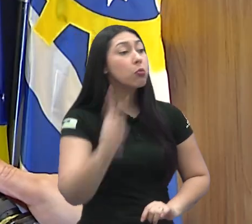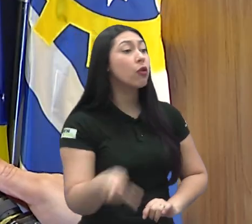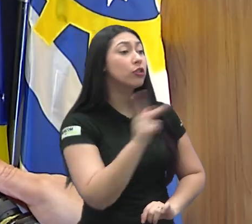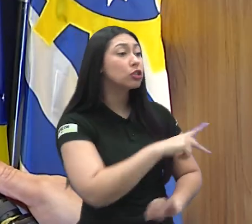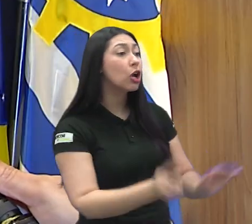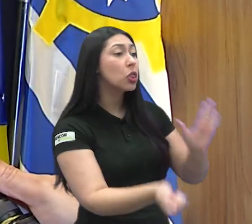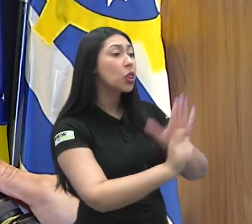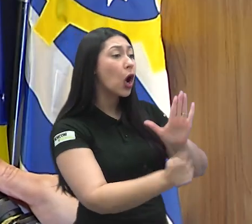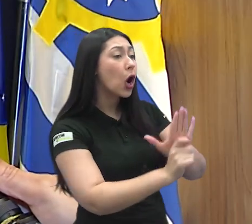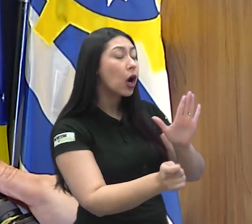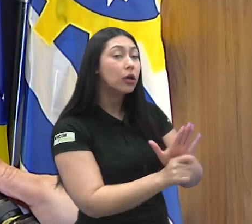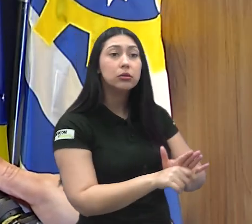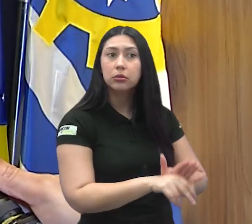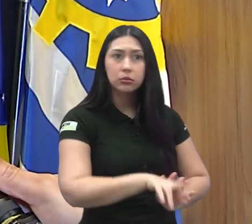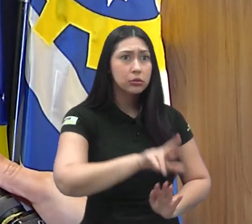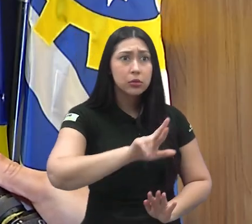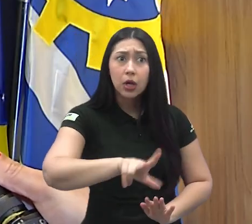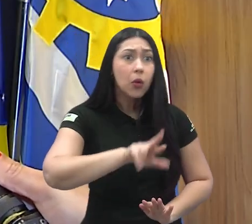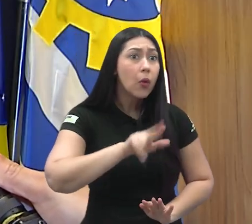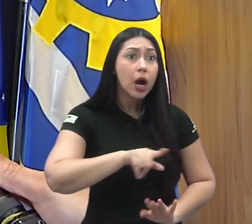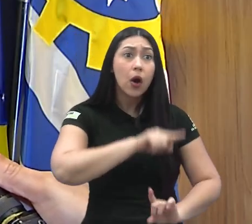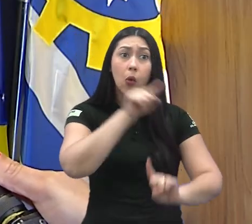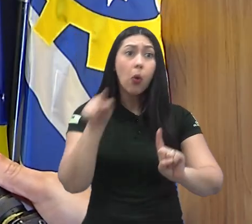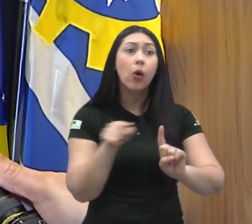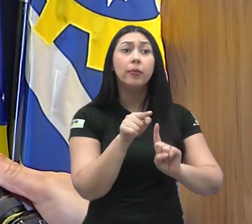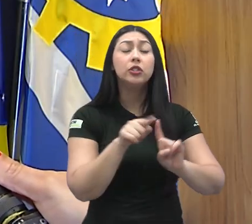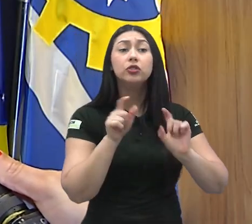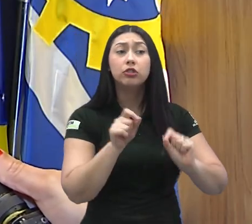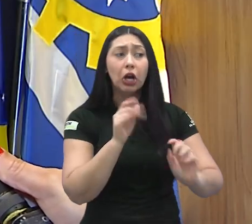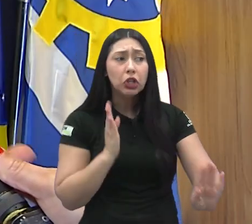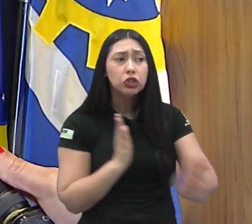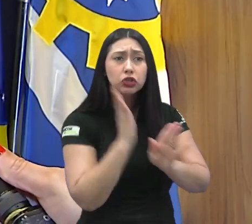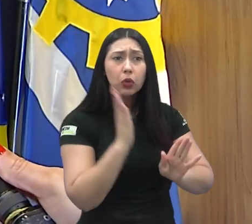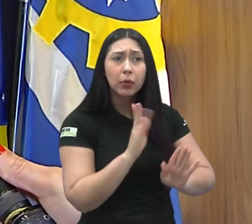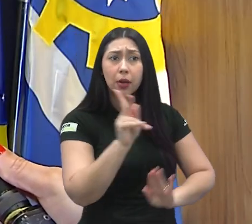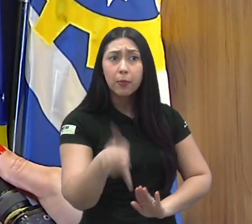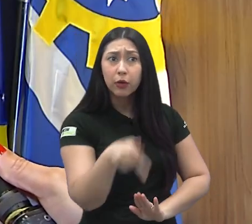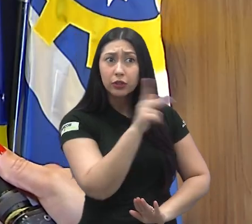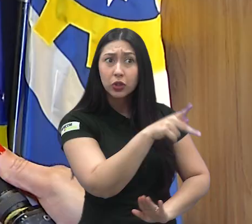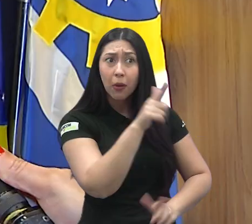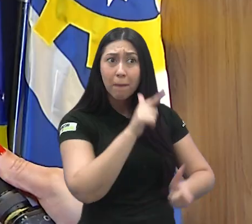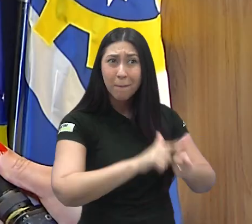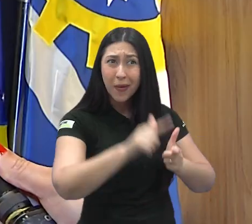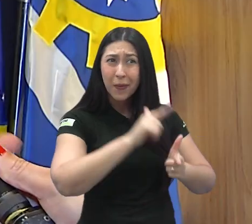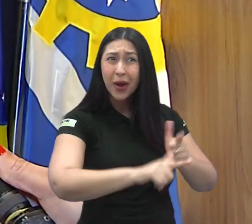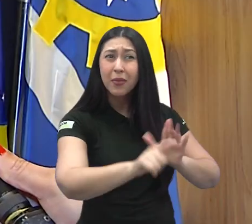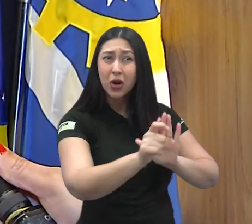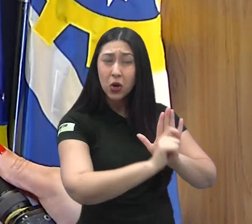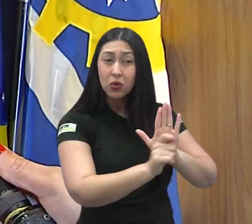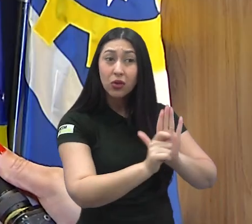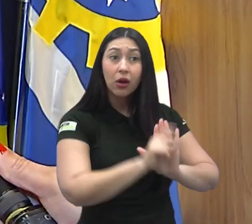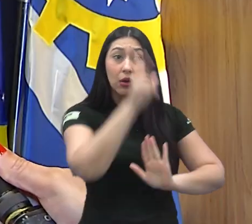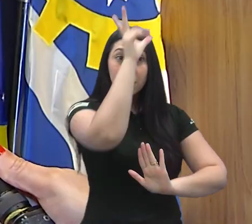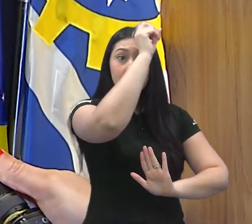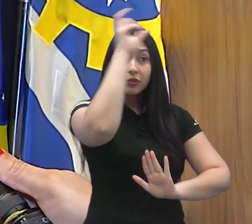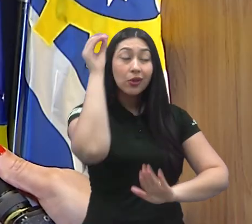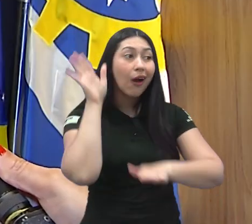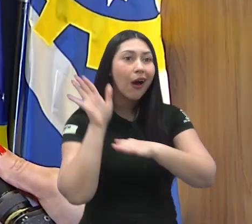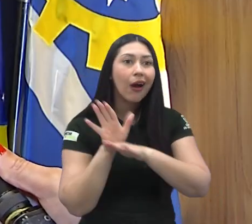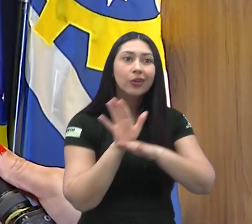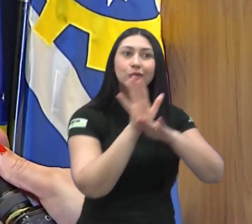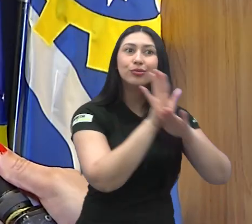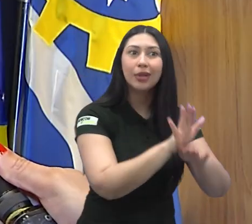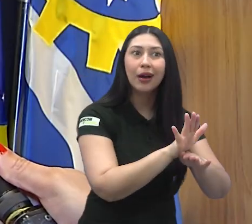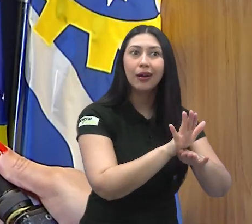professores de drogados. Isso não é verdade. O projeto ele tem como intuito descobrir quais são os professores que estão passando por esse problema e aí a